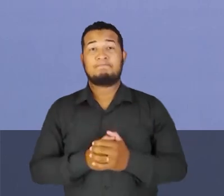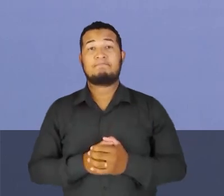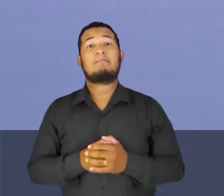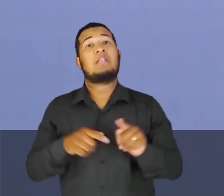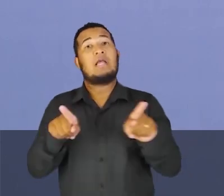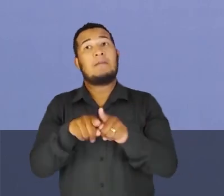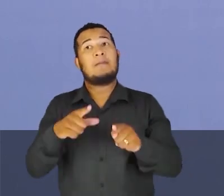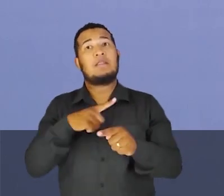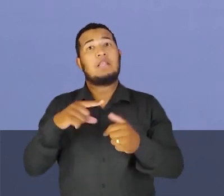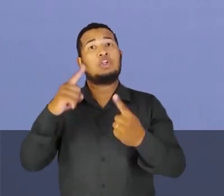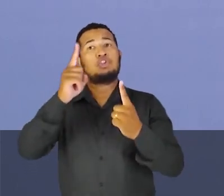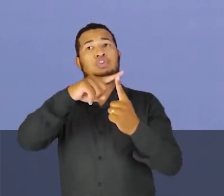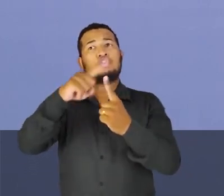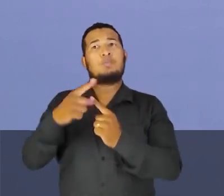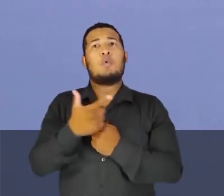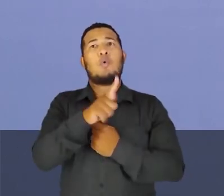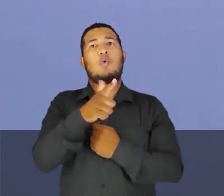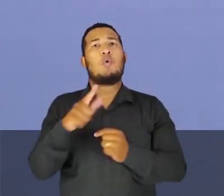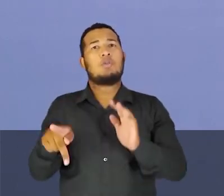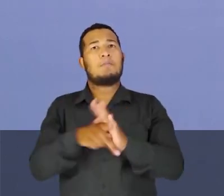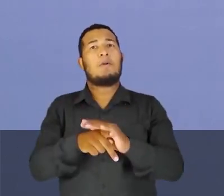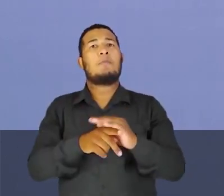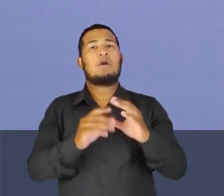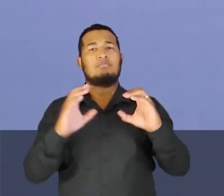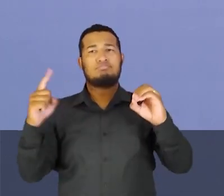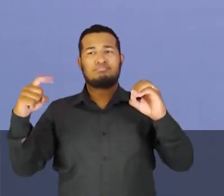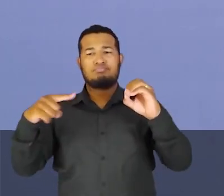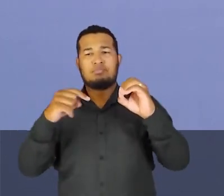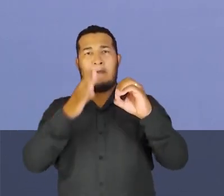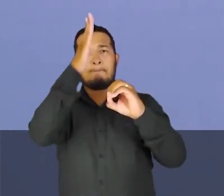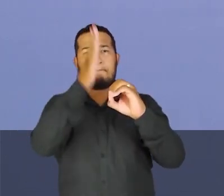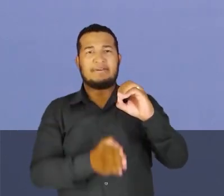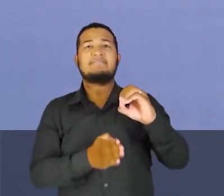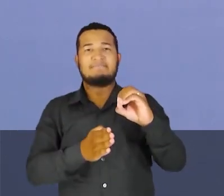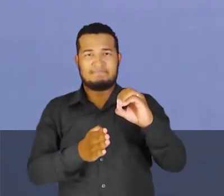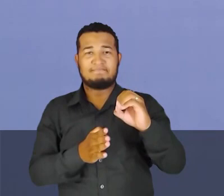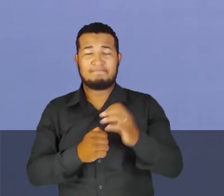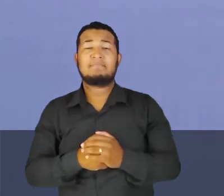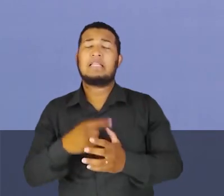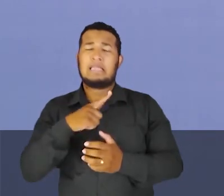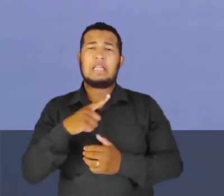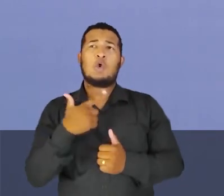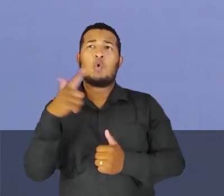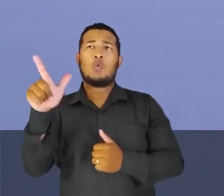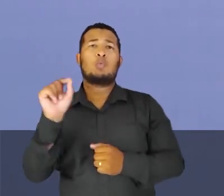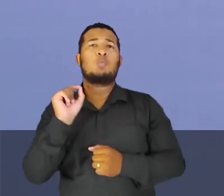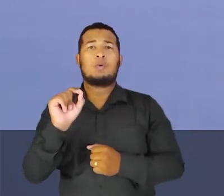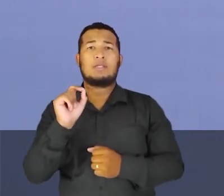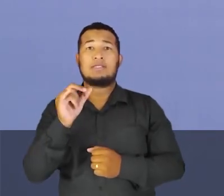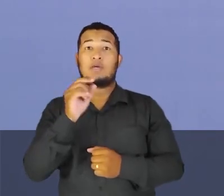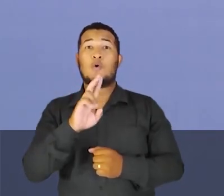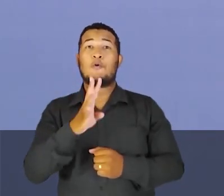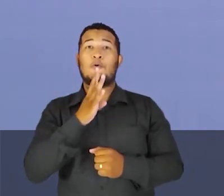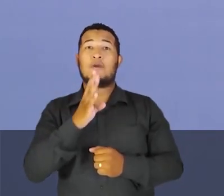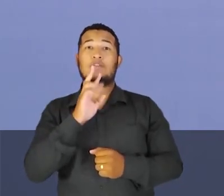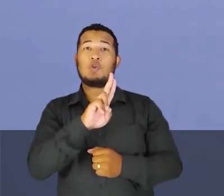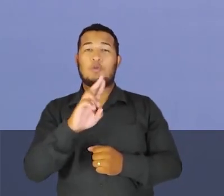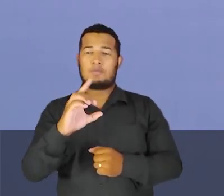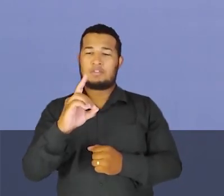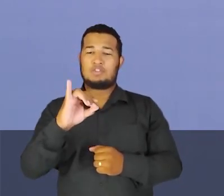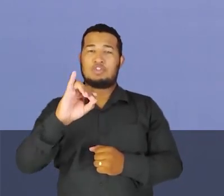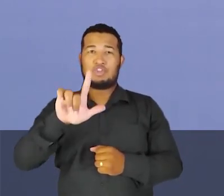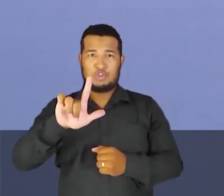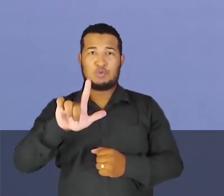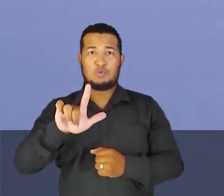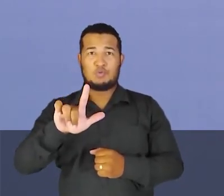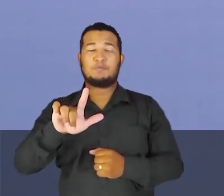temos também outros tipos de método de barreira sem ser a camisinha masculina e camisinha feminina. Um deles é o conhecido como DIU,